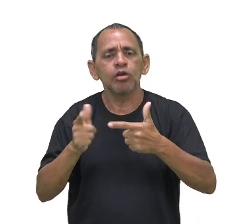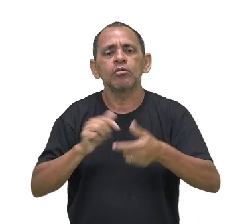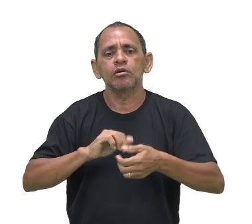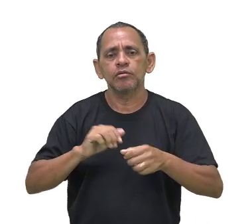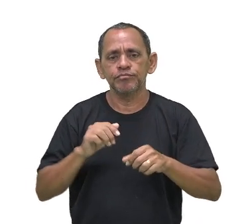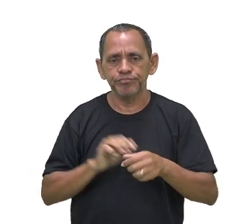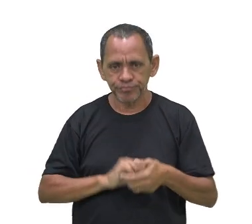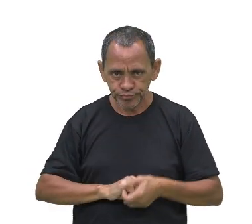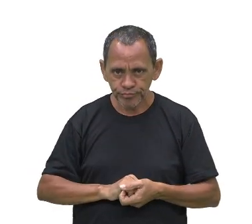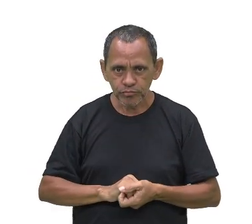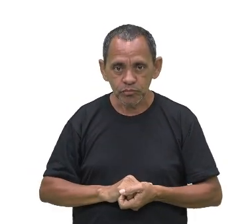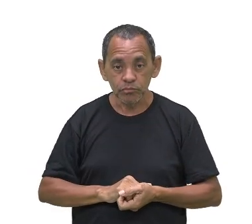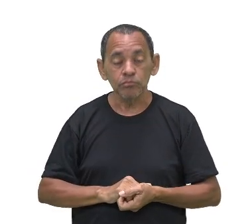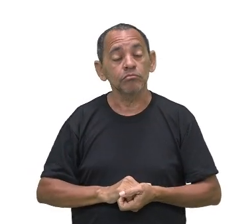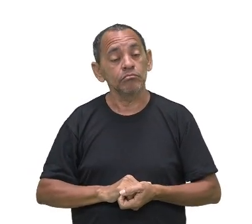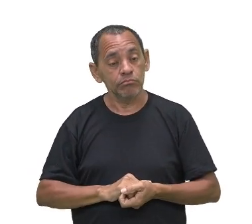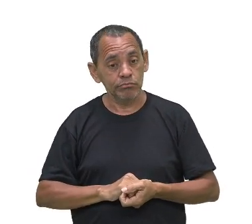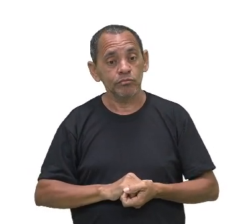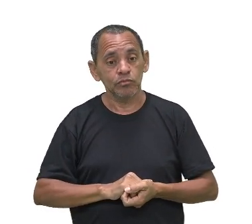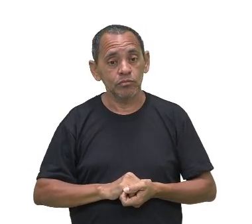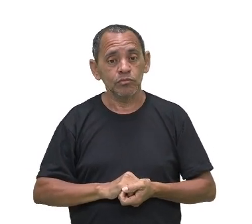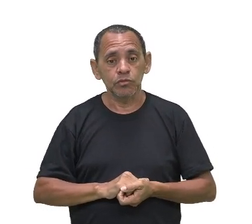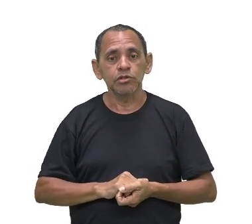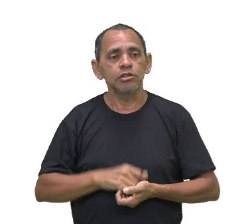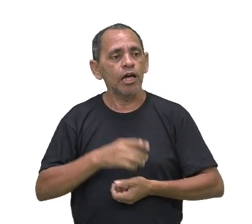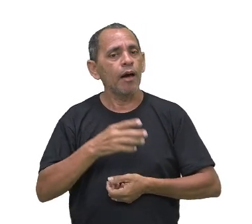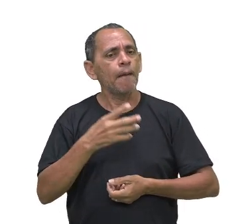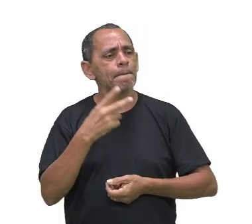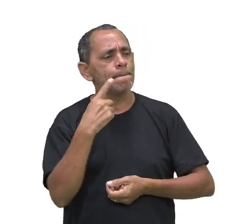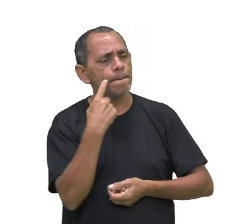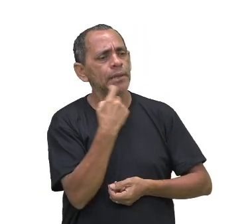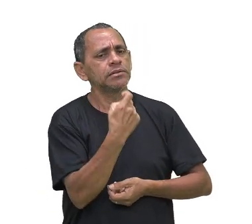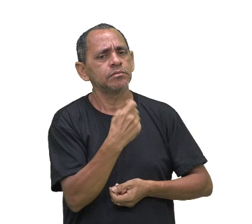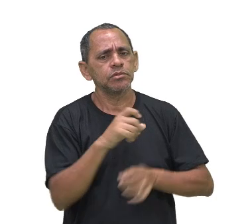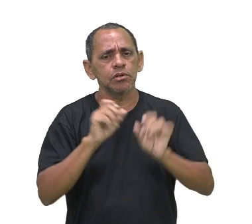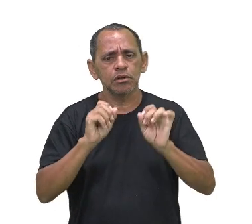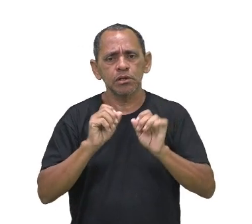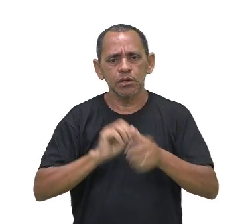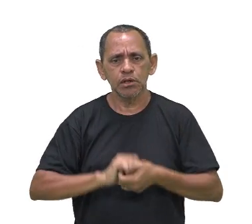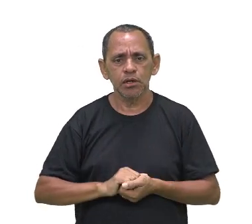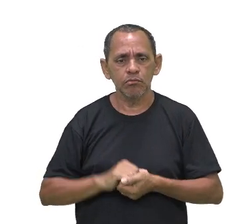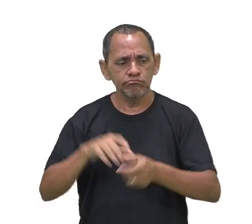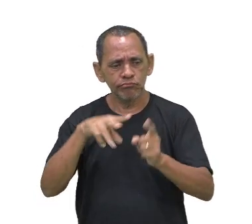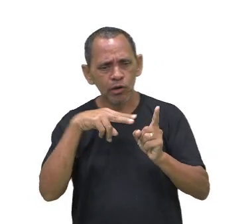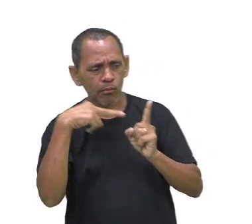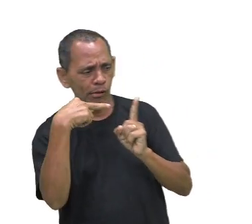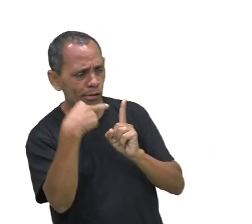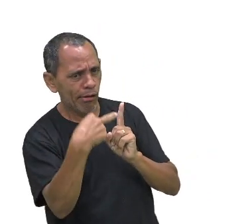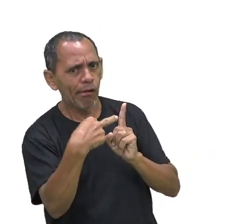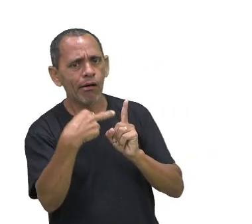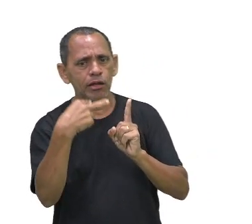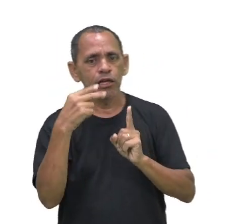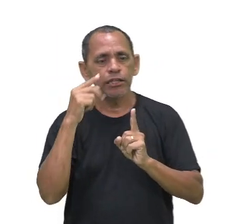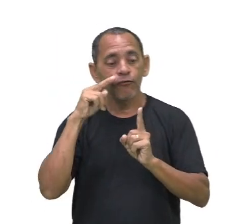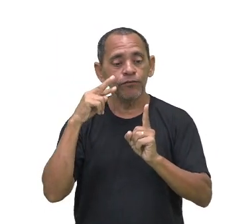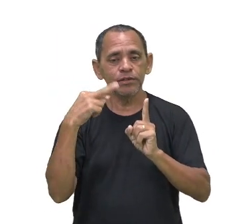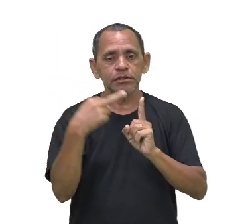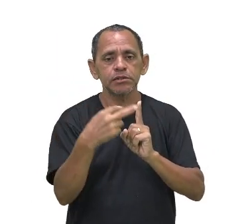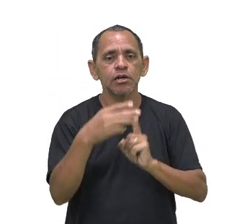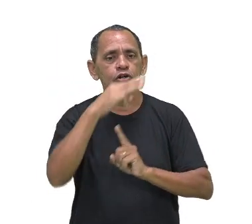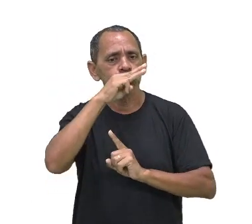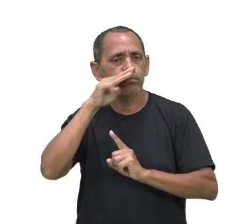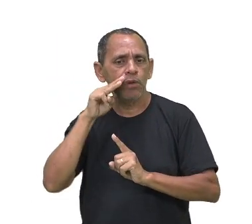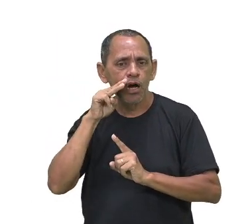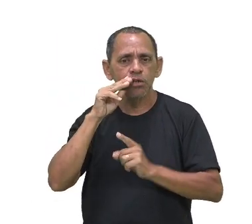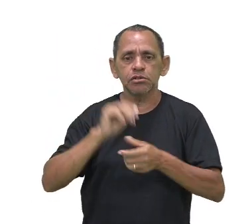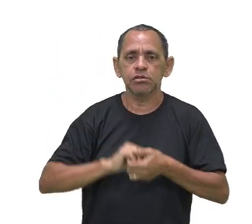na percepção de Marx. E que nós trouxemos para vocês uma pequena representação gráfica do que significa